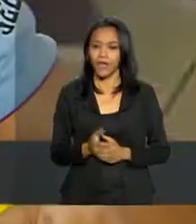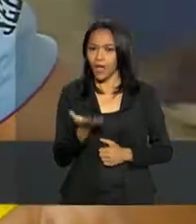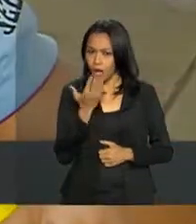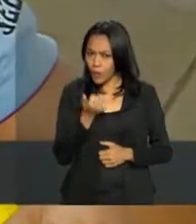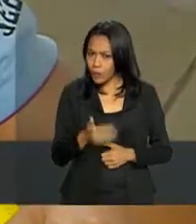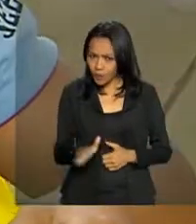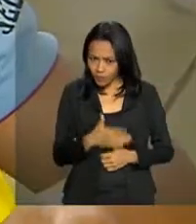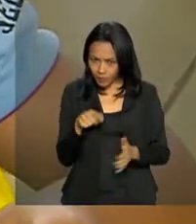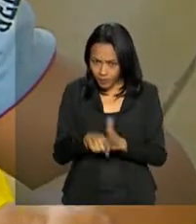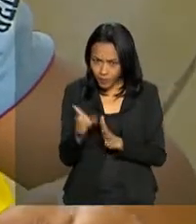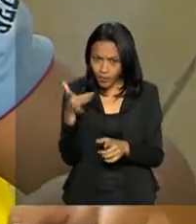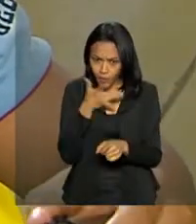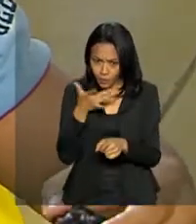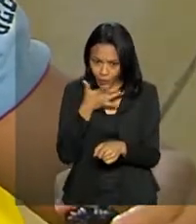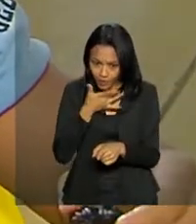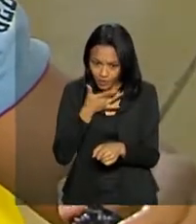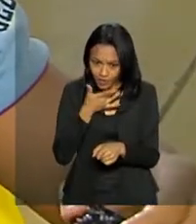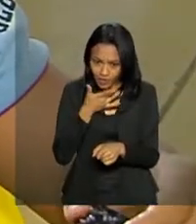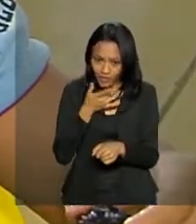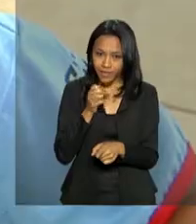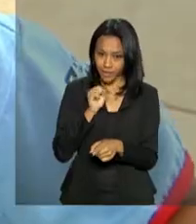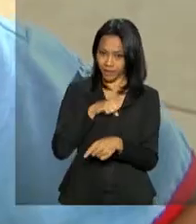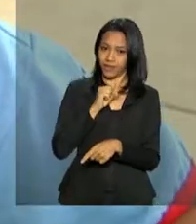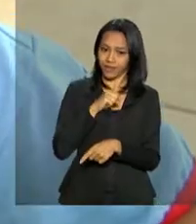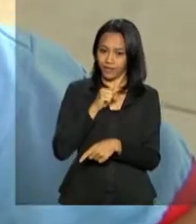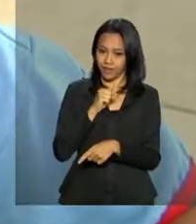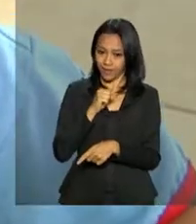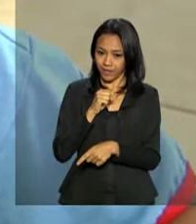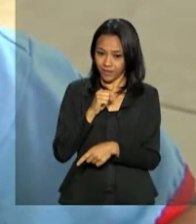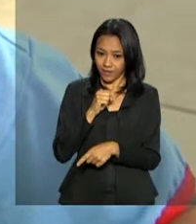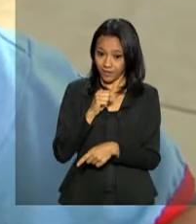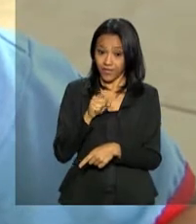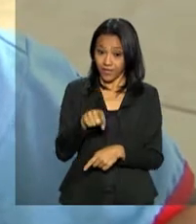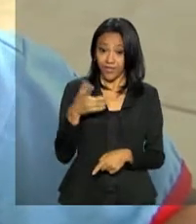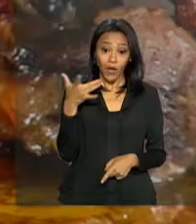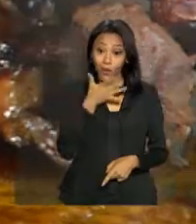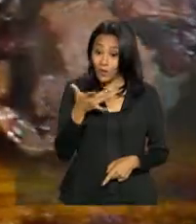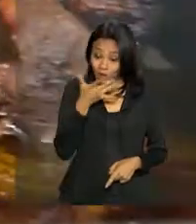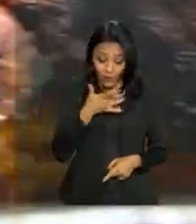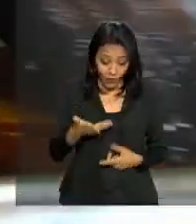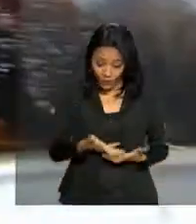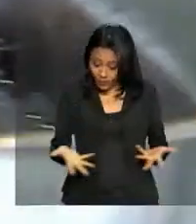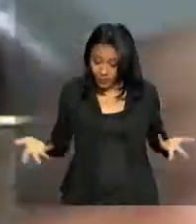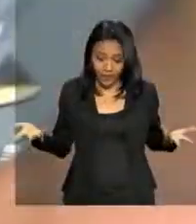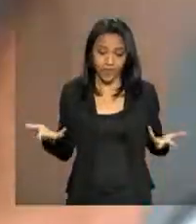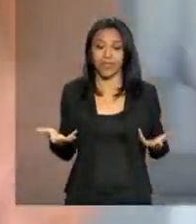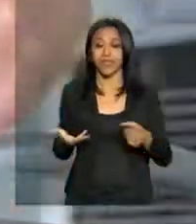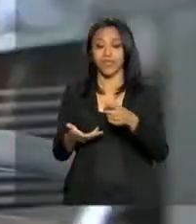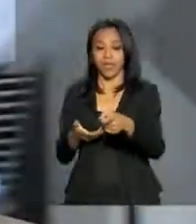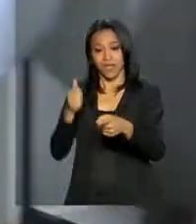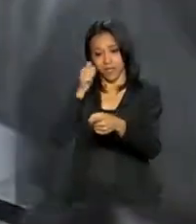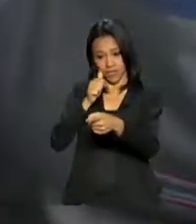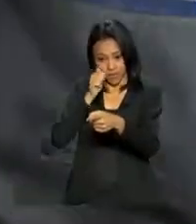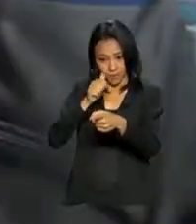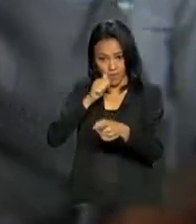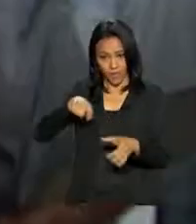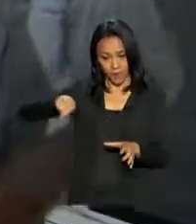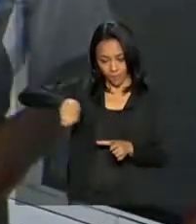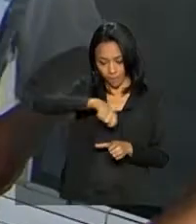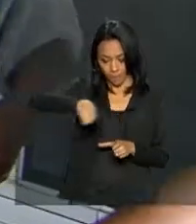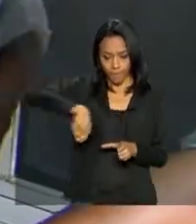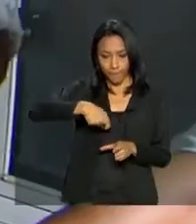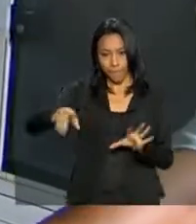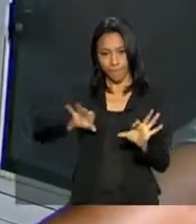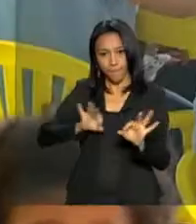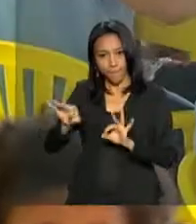A comida tá gostosa? Tá. Tanto que essa comida é gostosa. Na cozinha, Ivanilde é quem manda. Ela prepara o